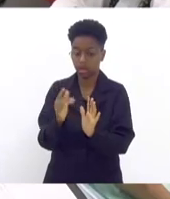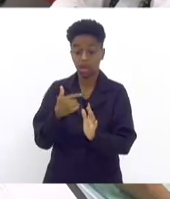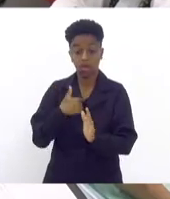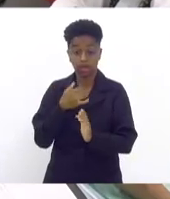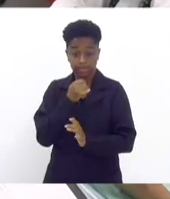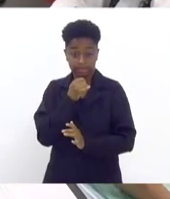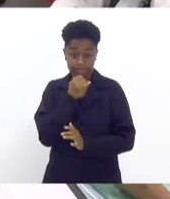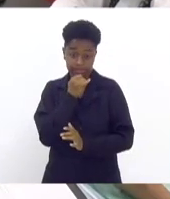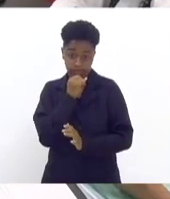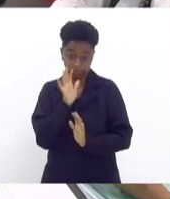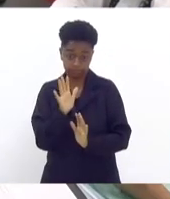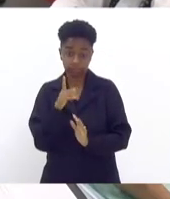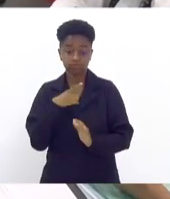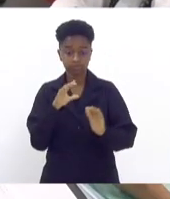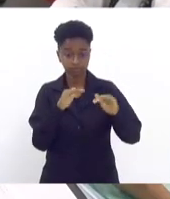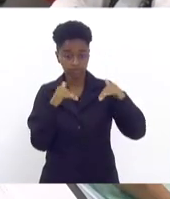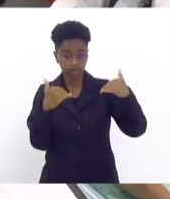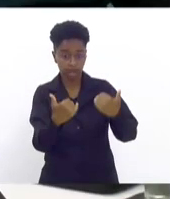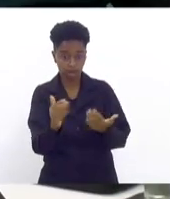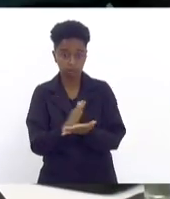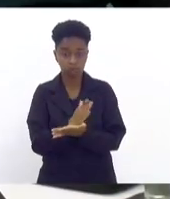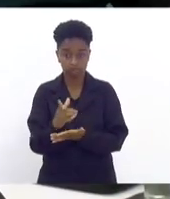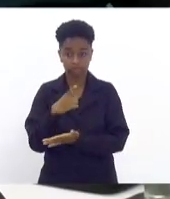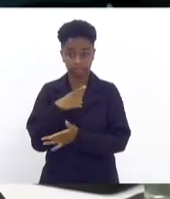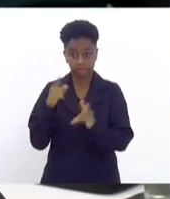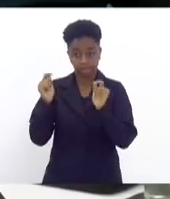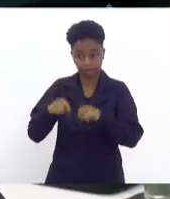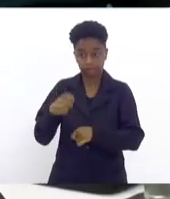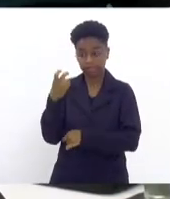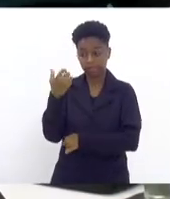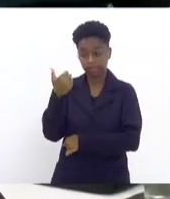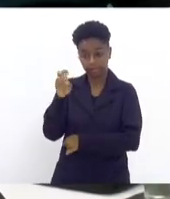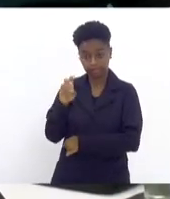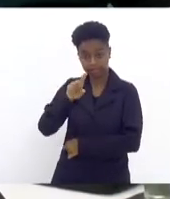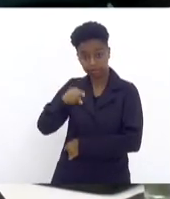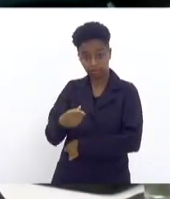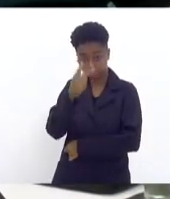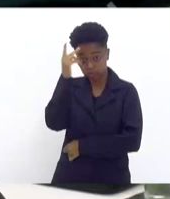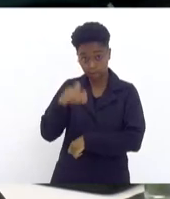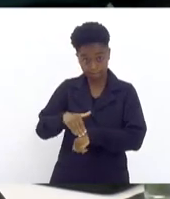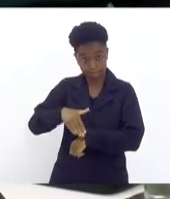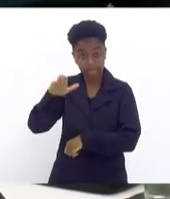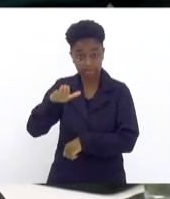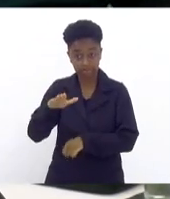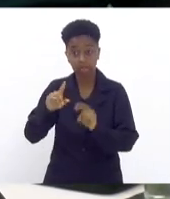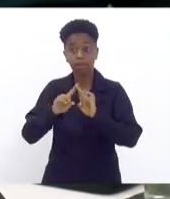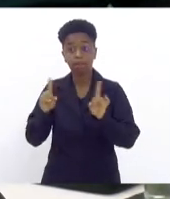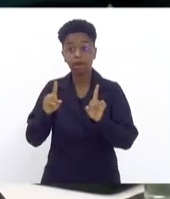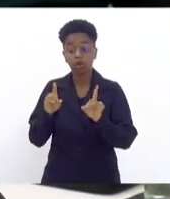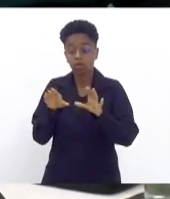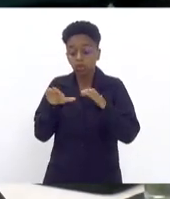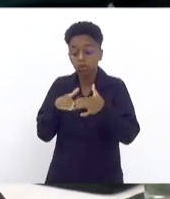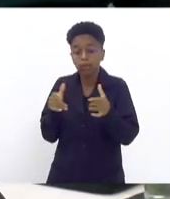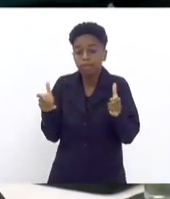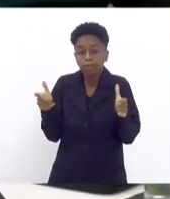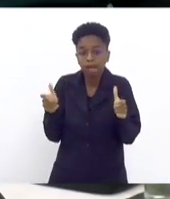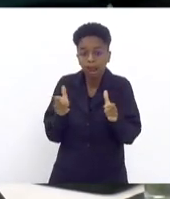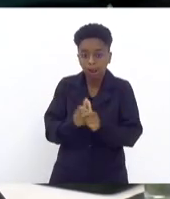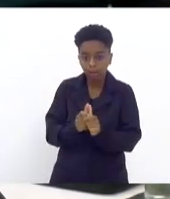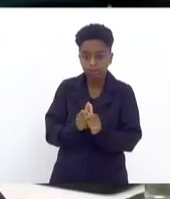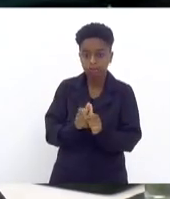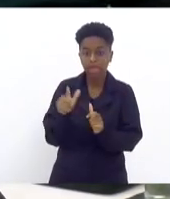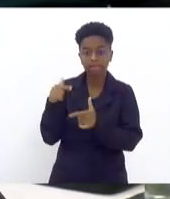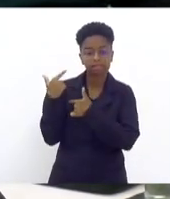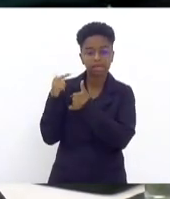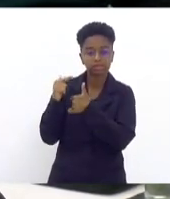por exemplo, nós temos estádios com capacidade para mais de 15 mil pessoas, mas de clubes pequenos, enfim, clubes que são